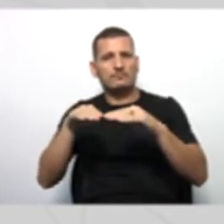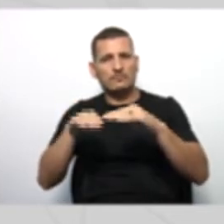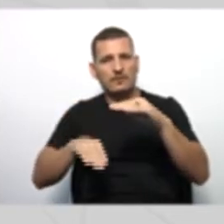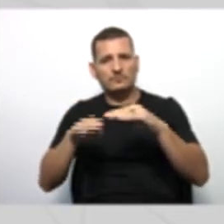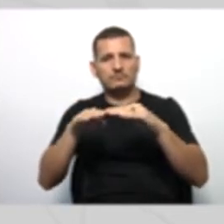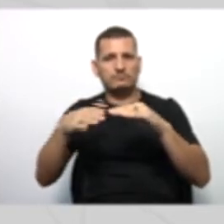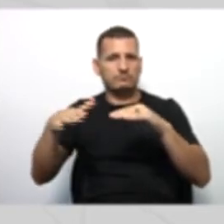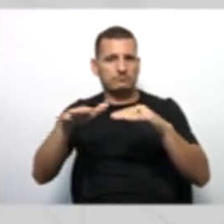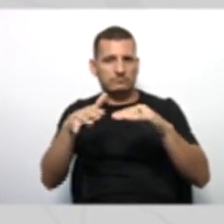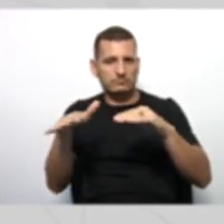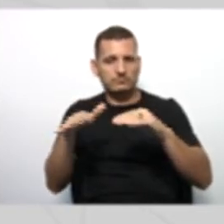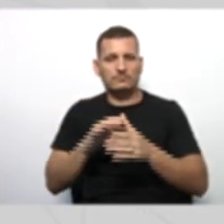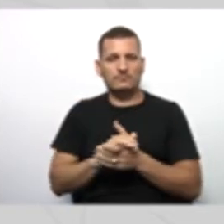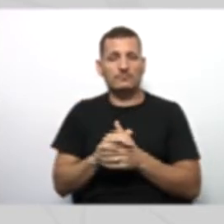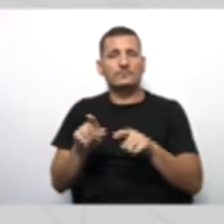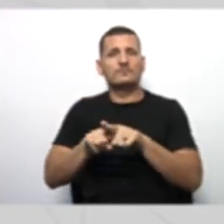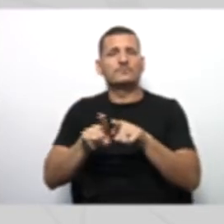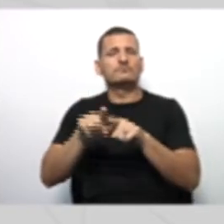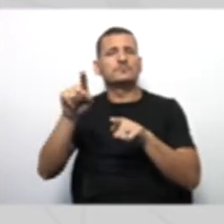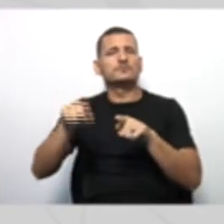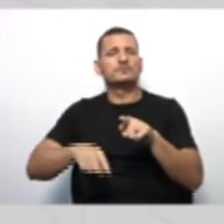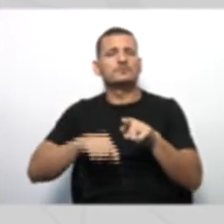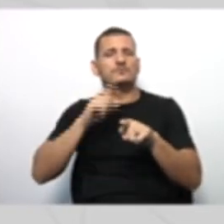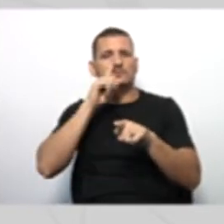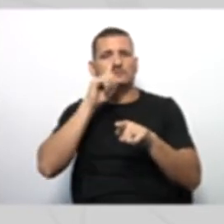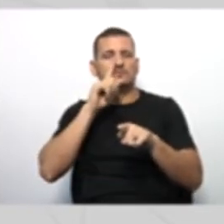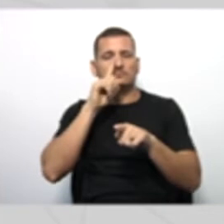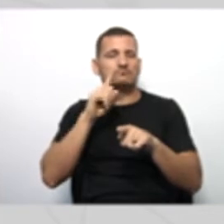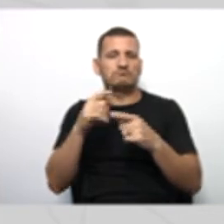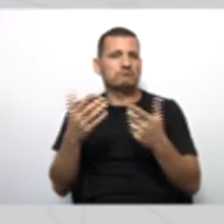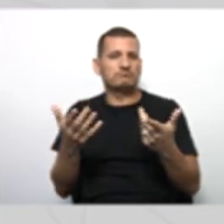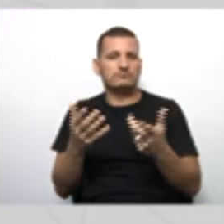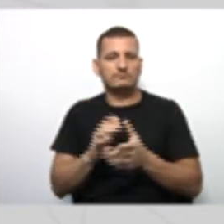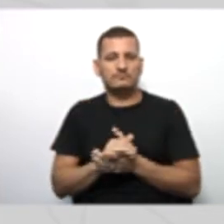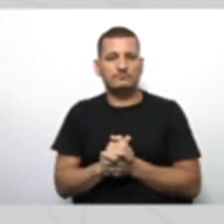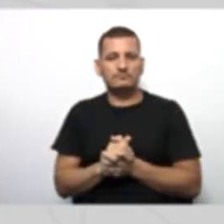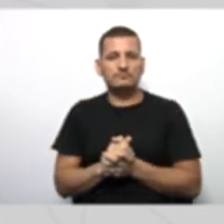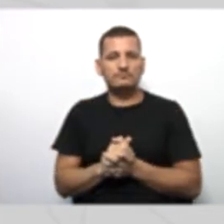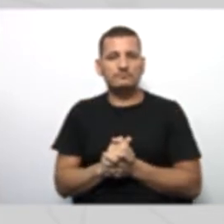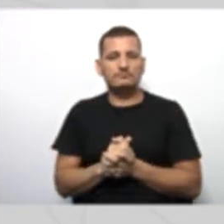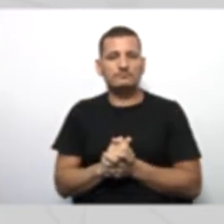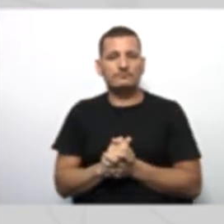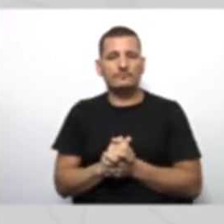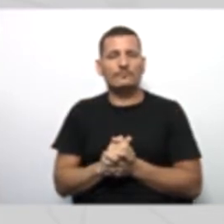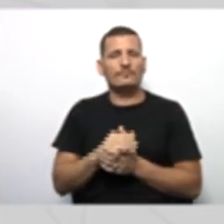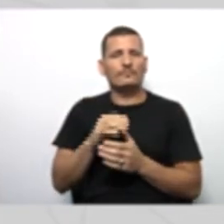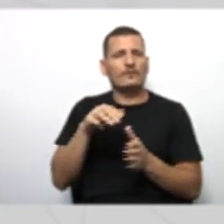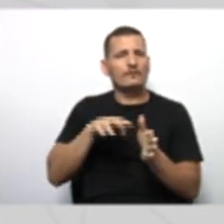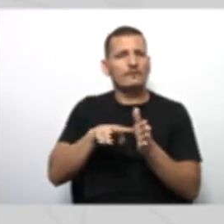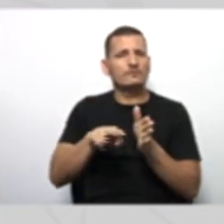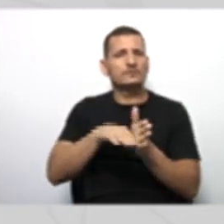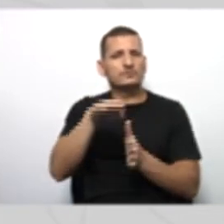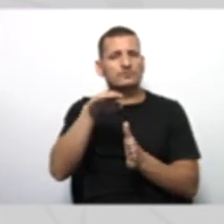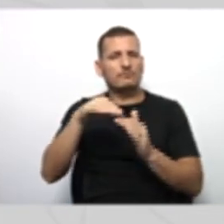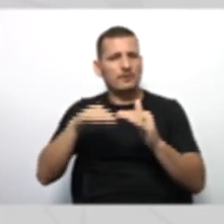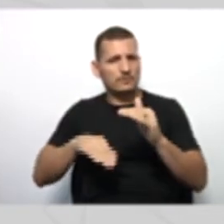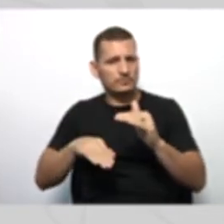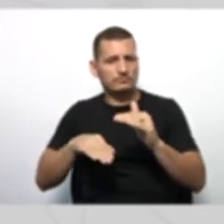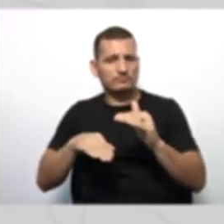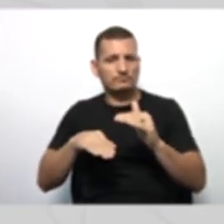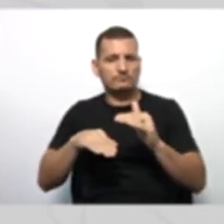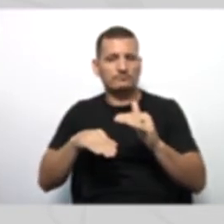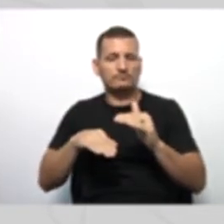minha cooperativa para outro local. Tá? A causa, a própria enchente do rio. Probabilidade e impacto a gente vai